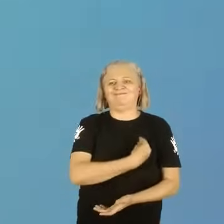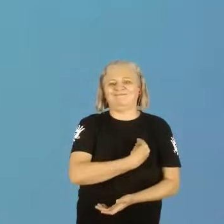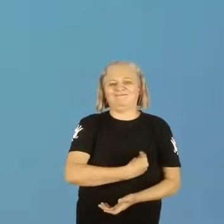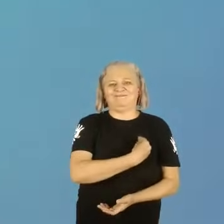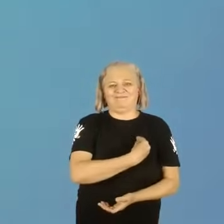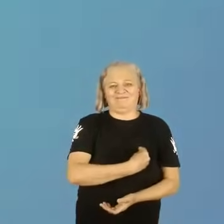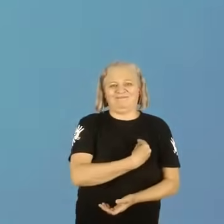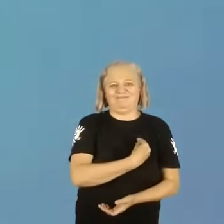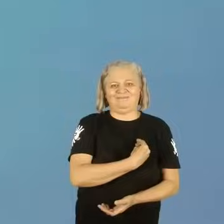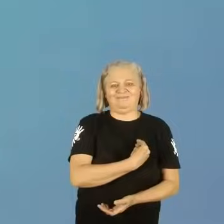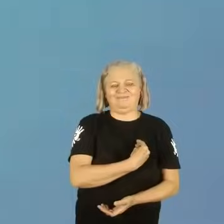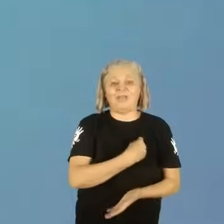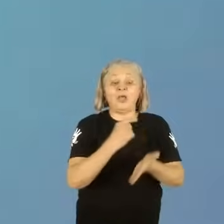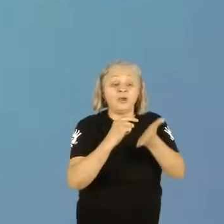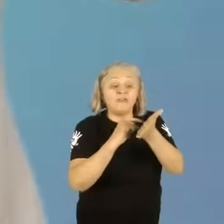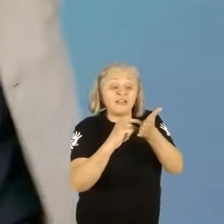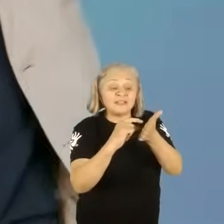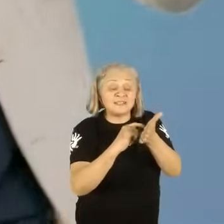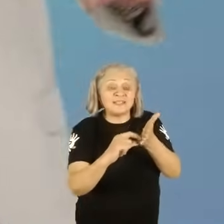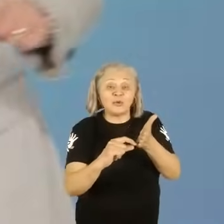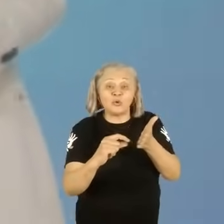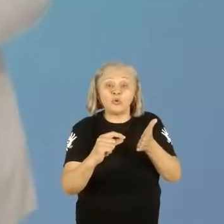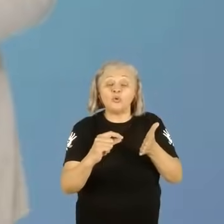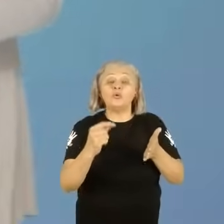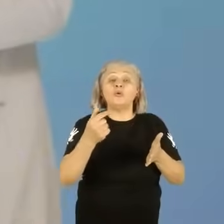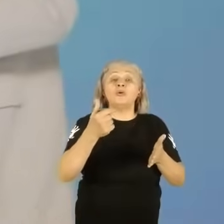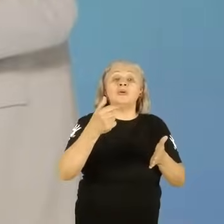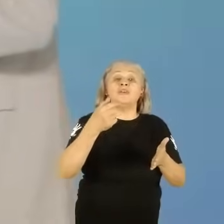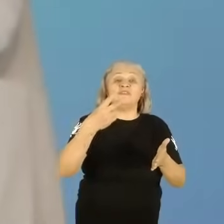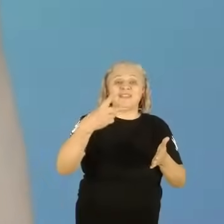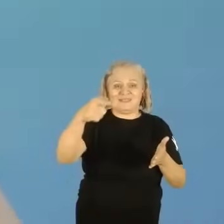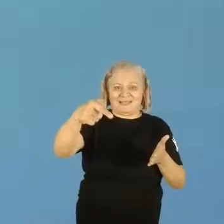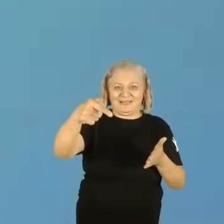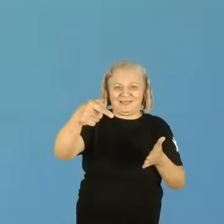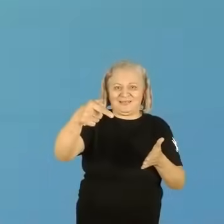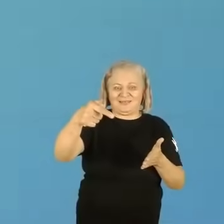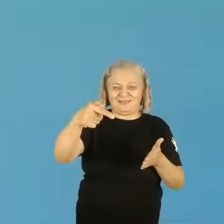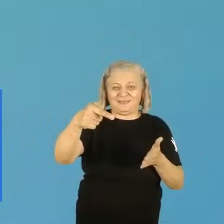porque no verso de número 27, olha o que o texto diz, por gentileza,